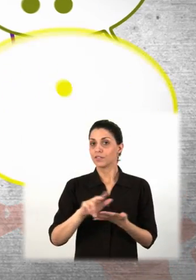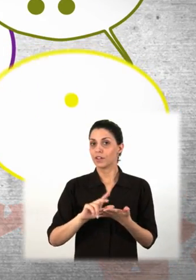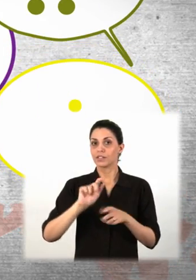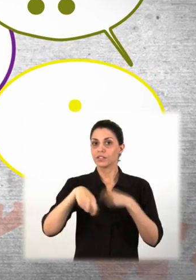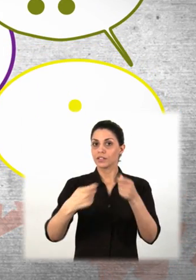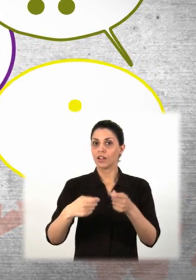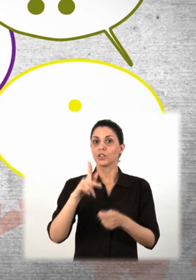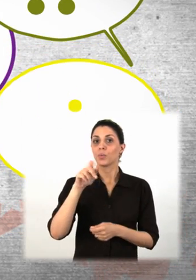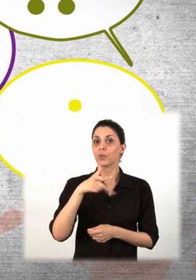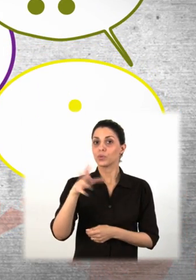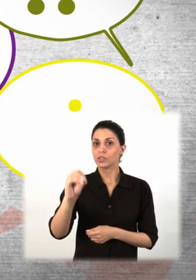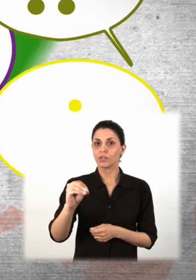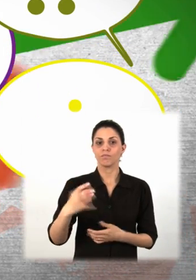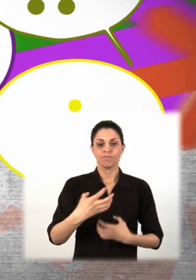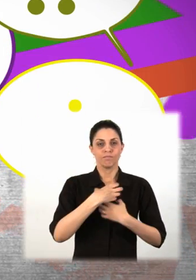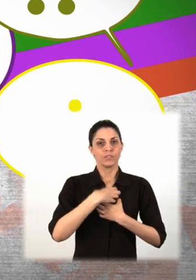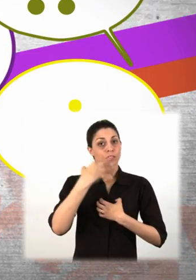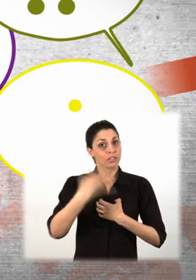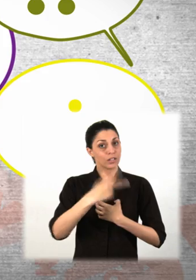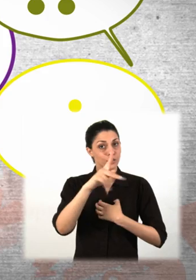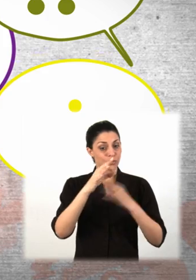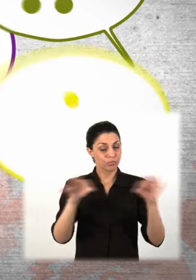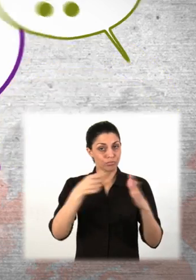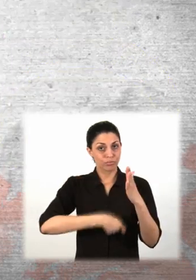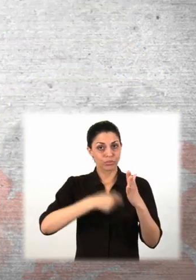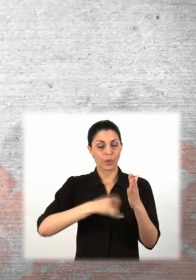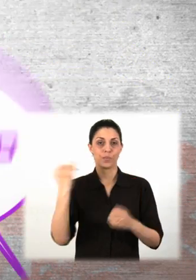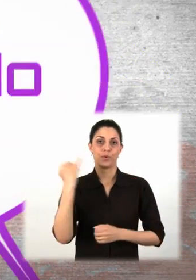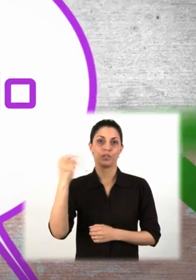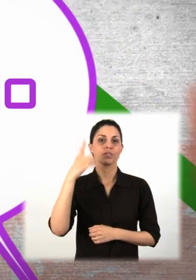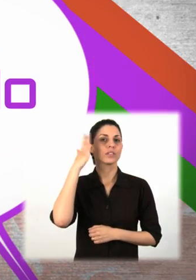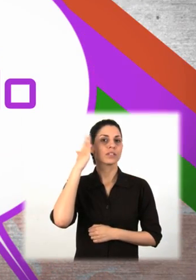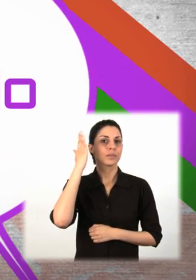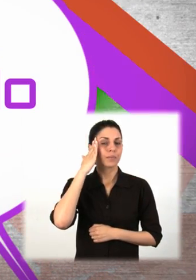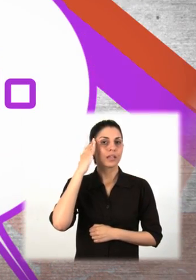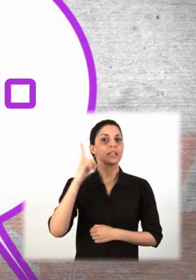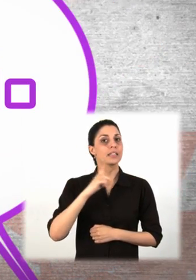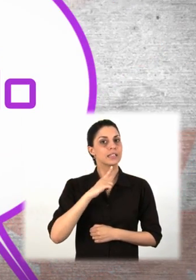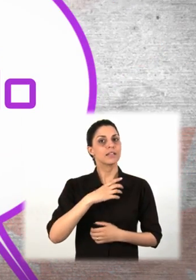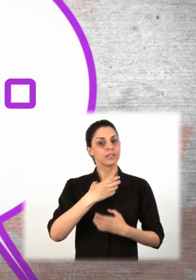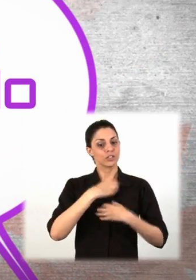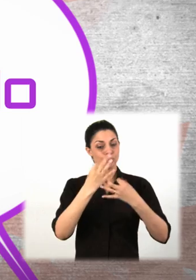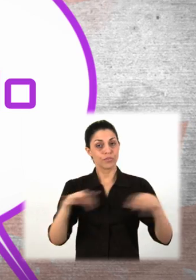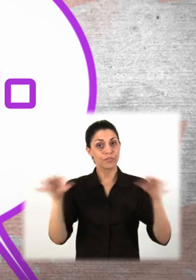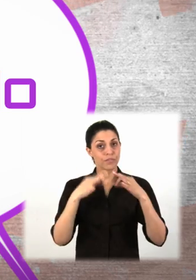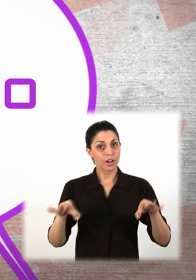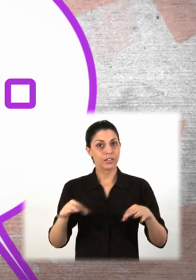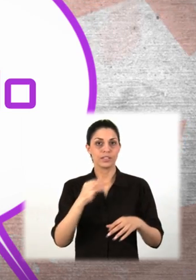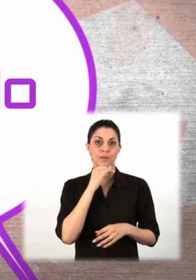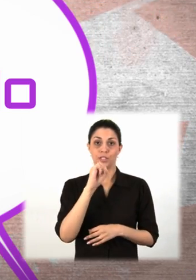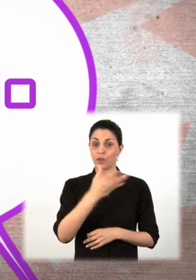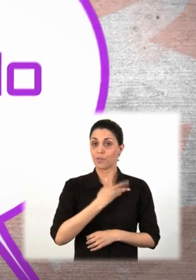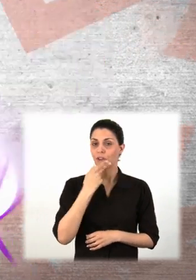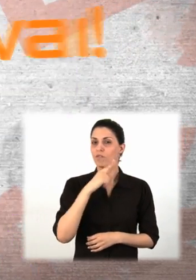Existem vários sinais de pontuação que servem para dar o tom certo ao seu texto. O importante é que você saiba que eles dão sentido à frase.